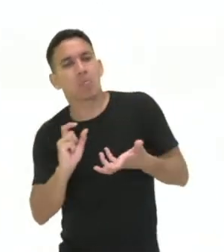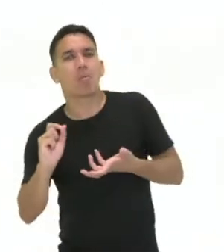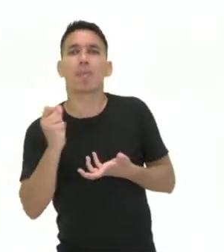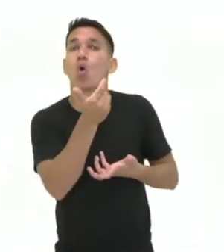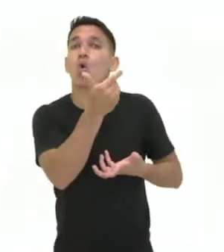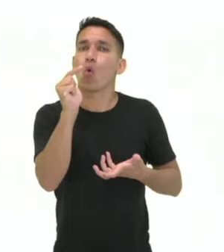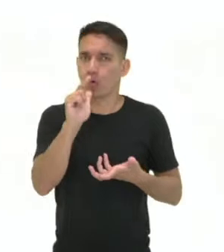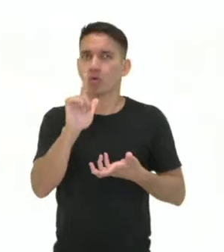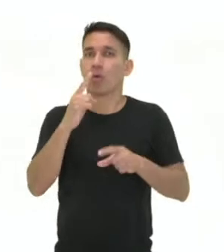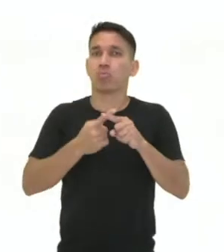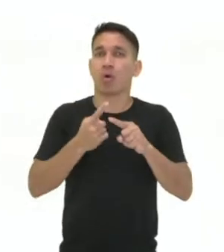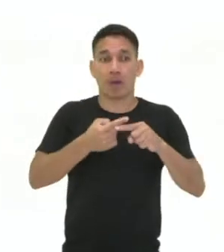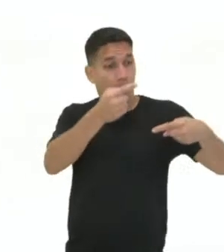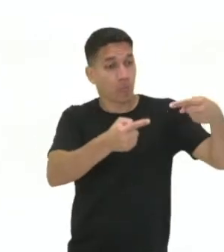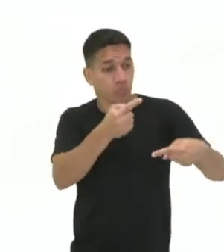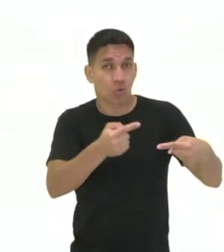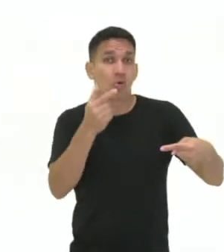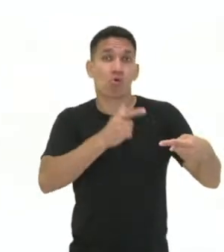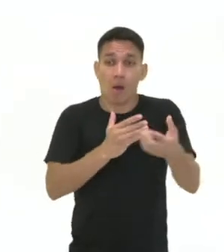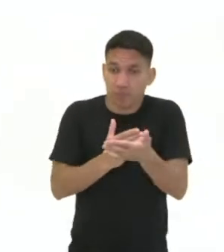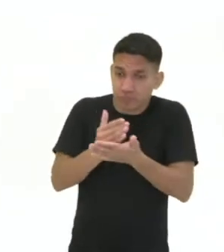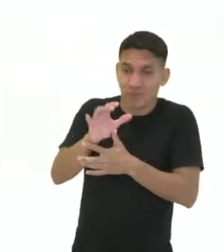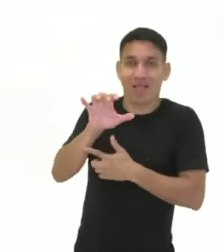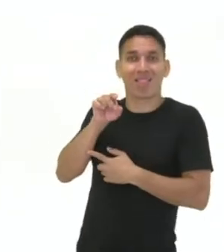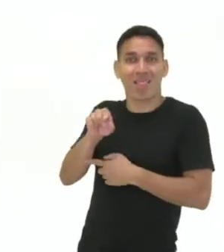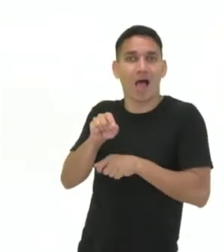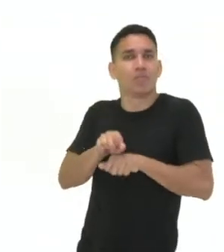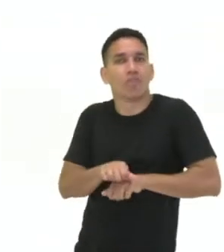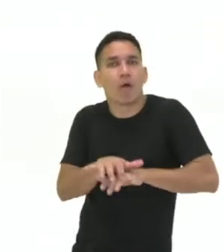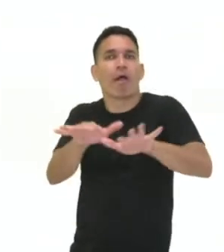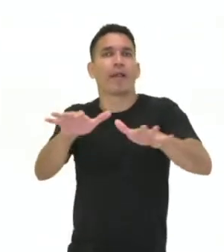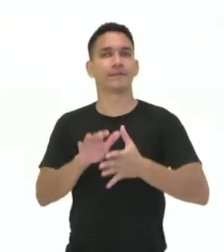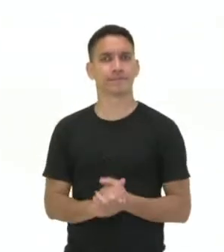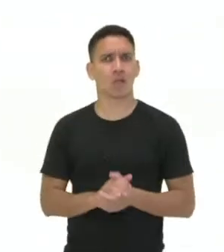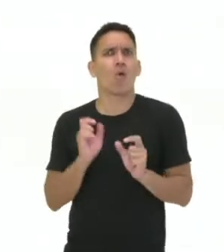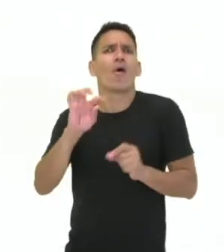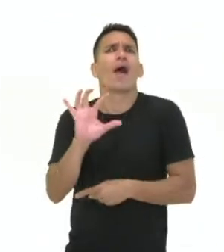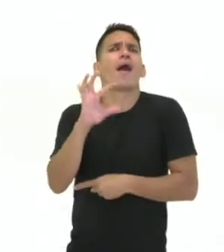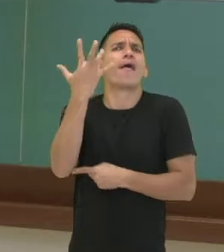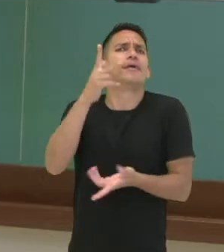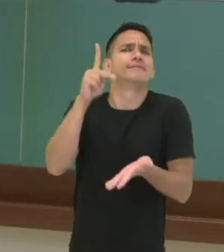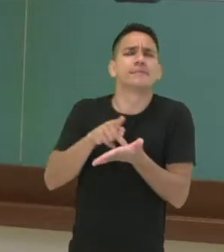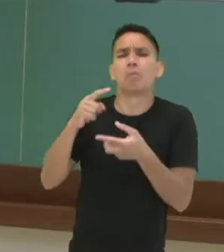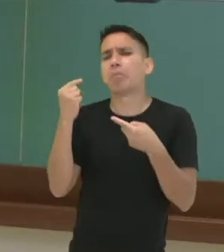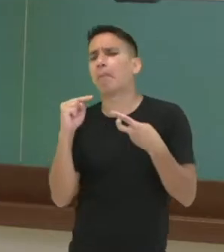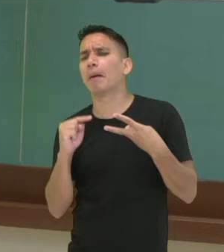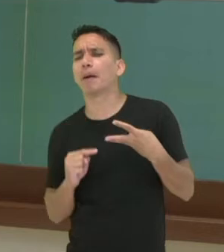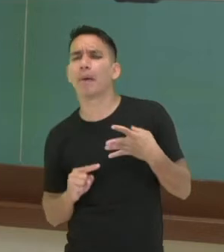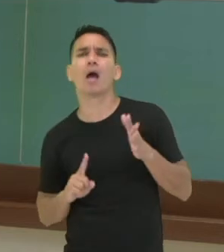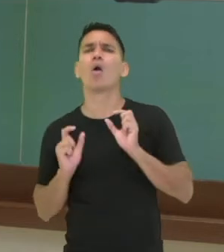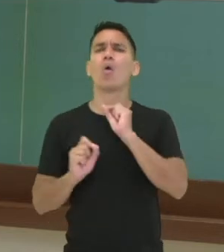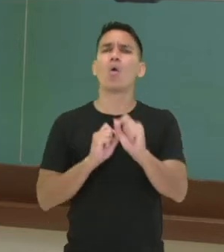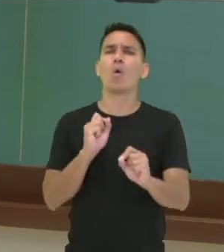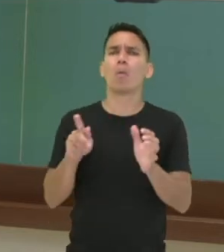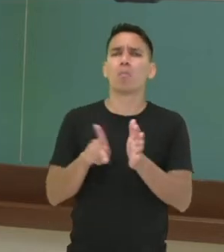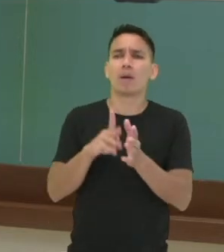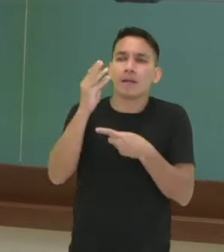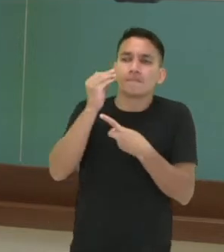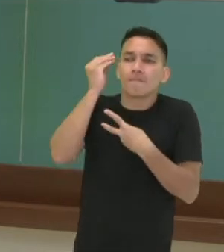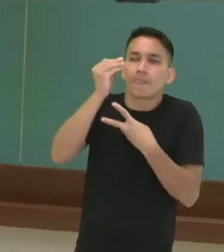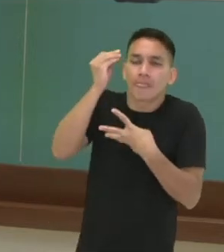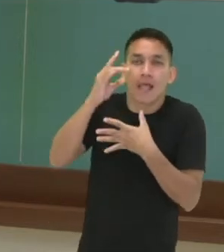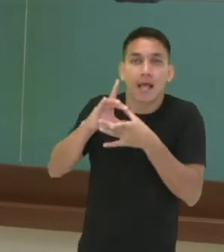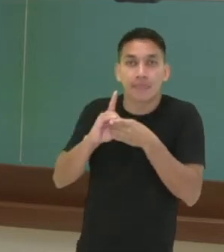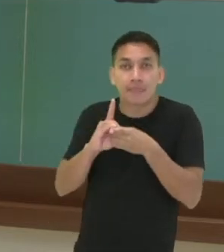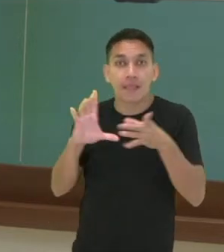a democracia tenham nascido por lá? E aí, quais são esses fenômenos, então, que limitam a experiência